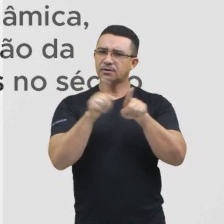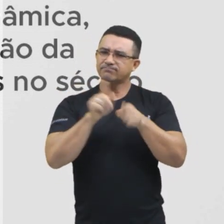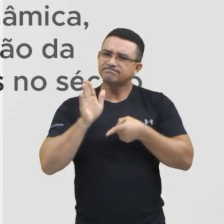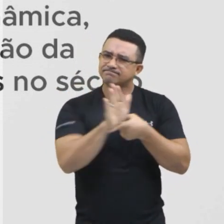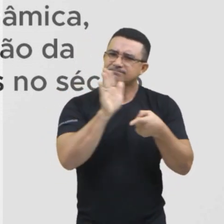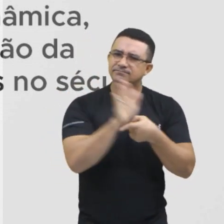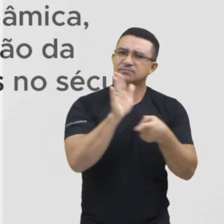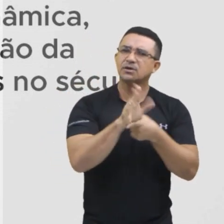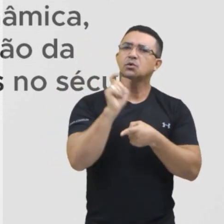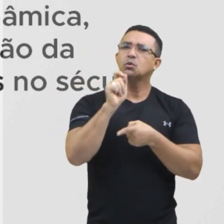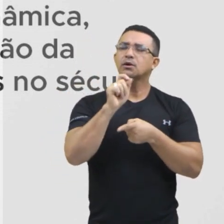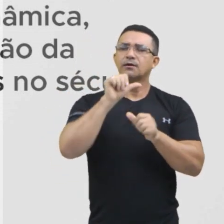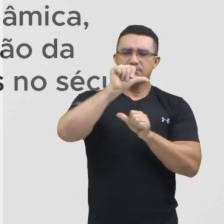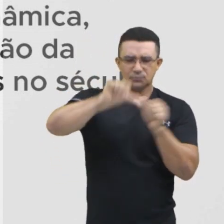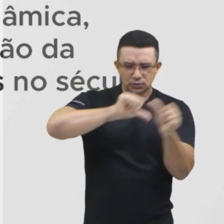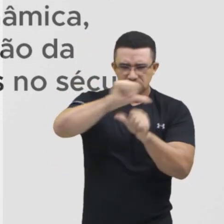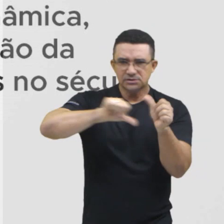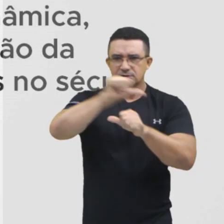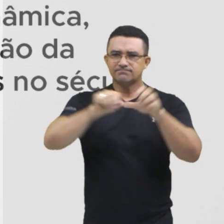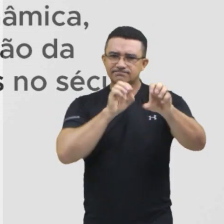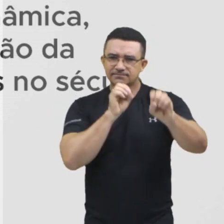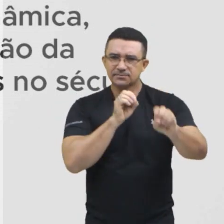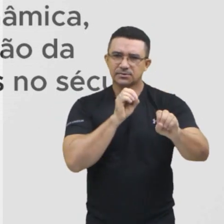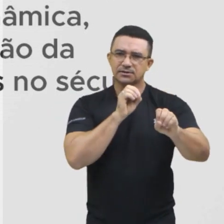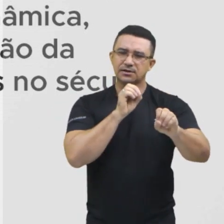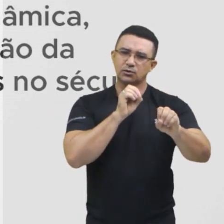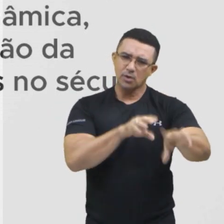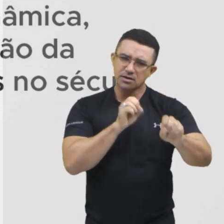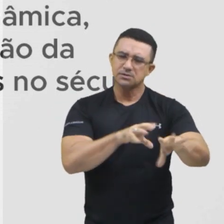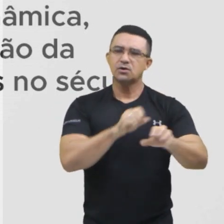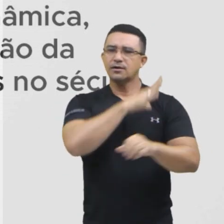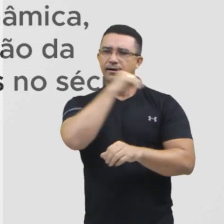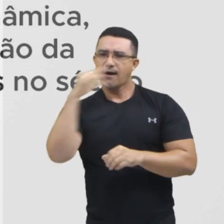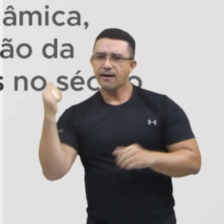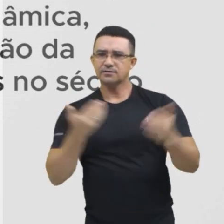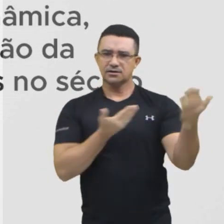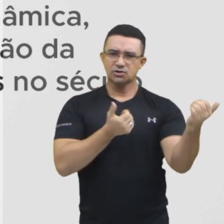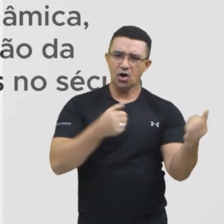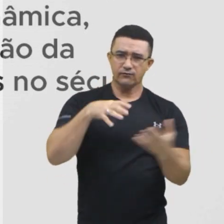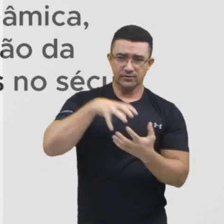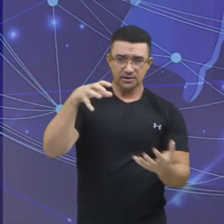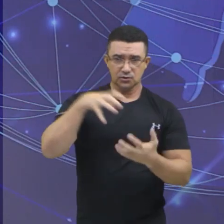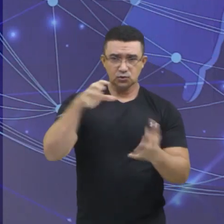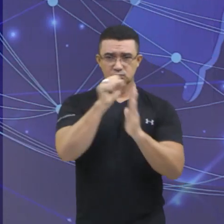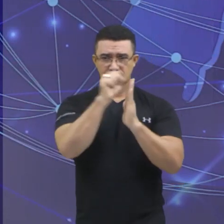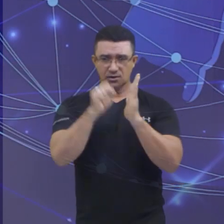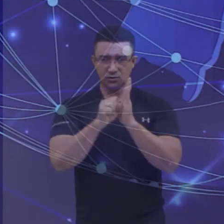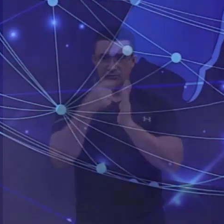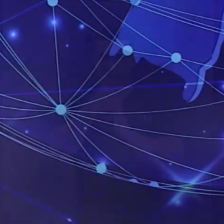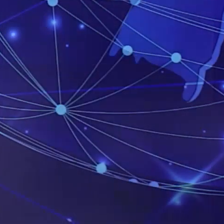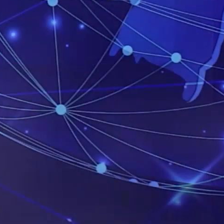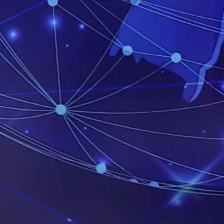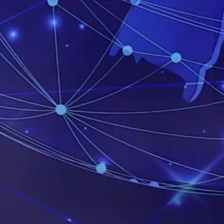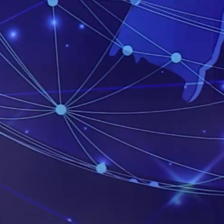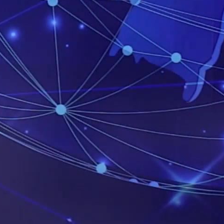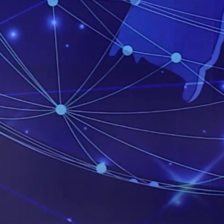assim para a transformação da educação de crianças, jovens e adultos no século XXI.